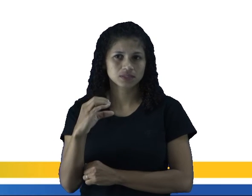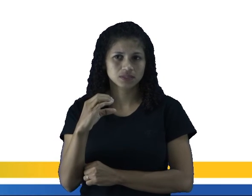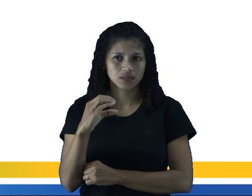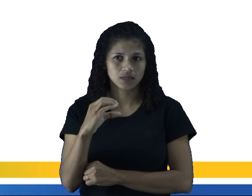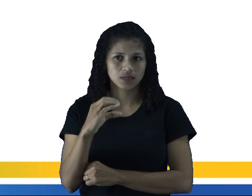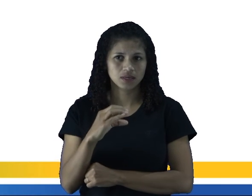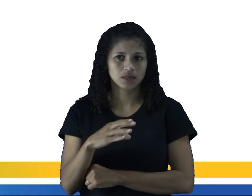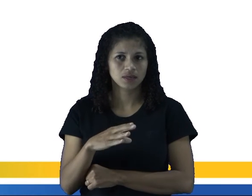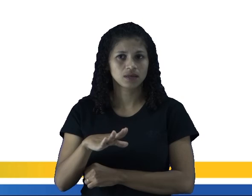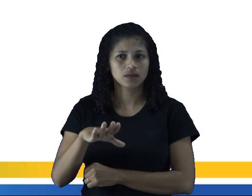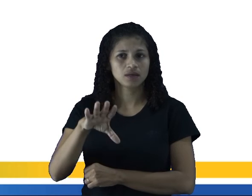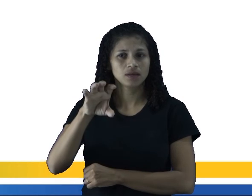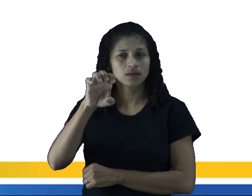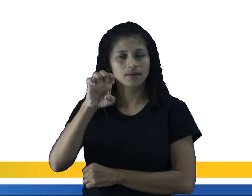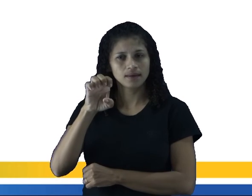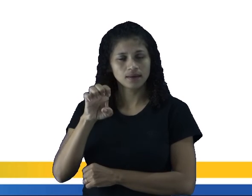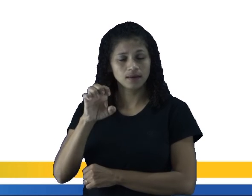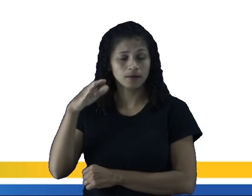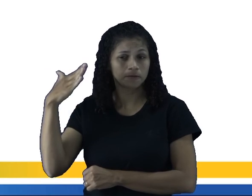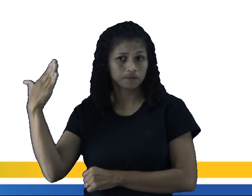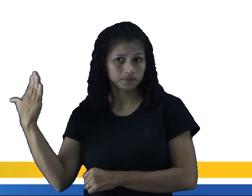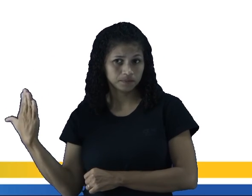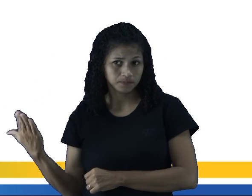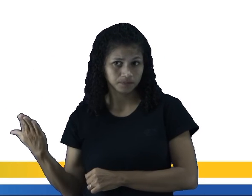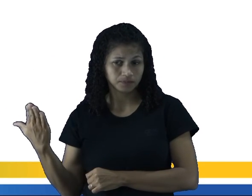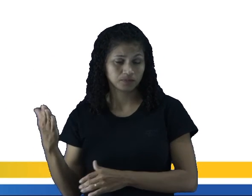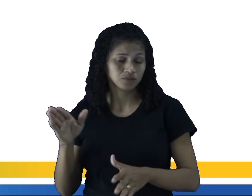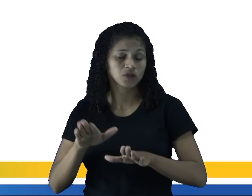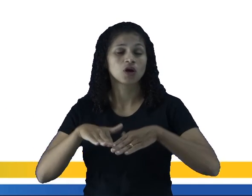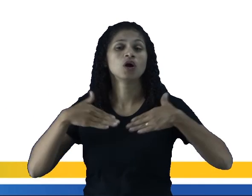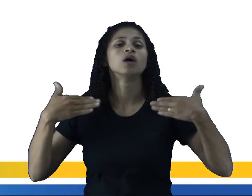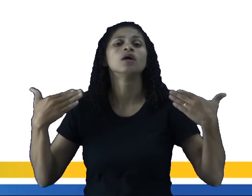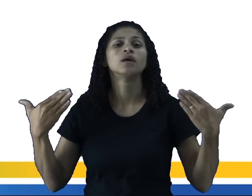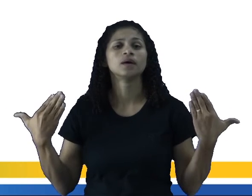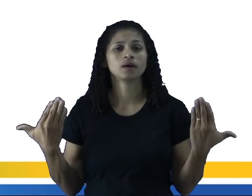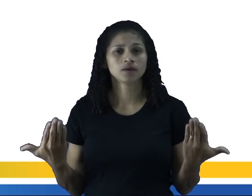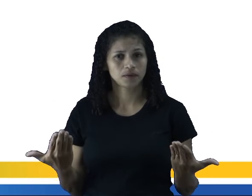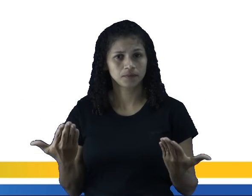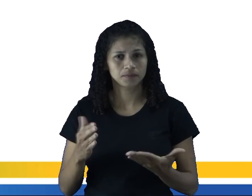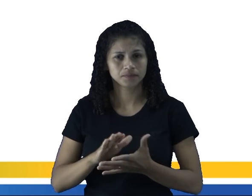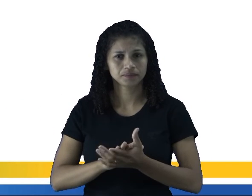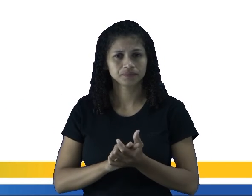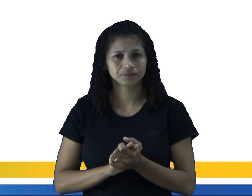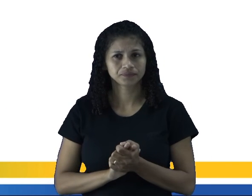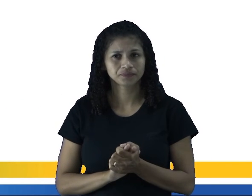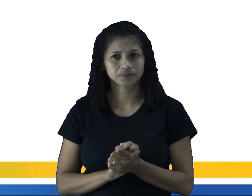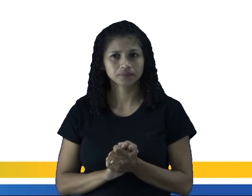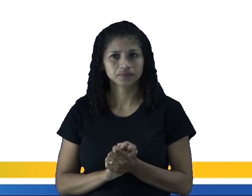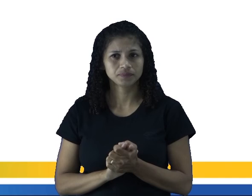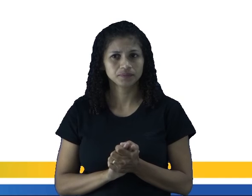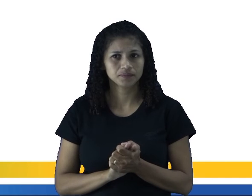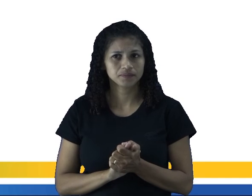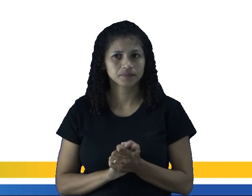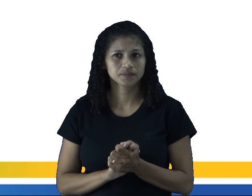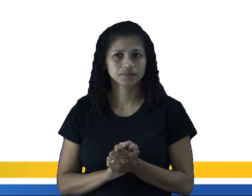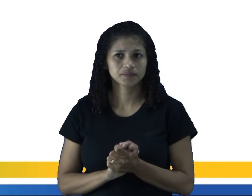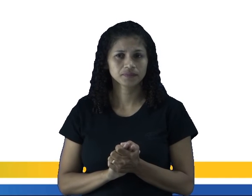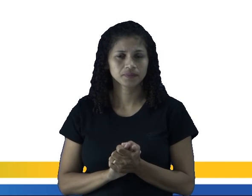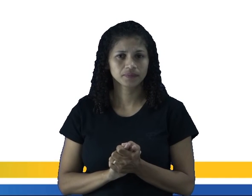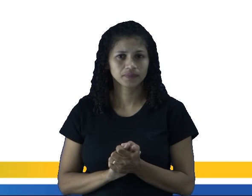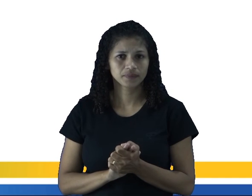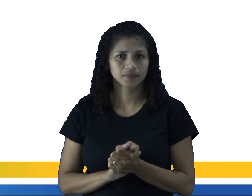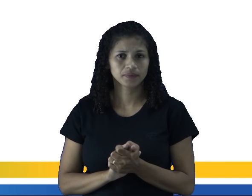C, eletronegatividade, letra D, estabilidade nuclear, letra E, temperatura